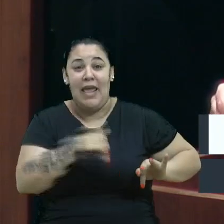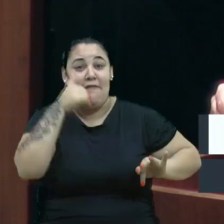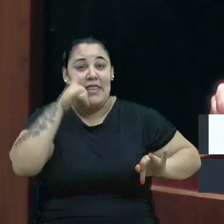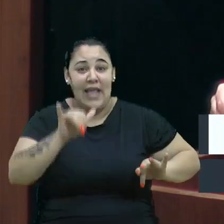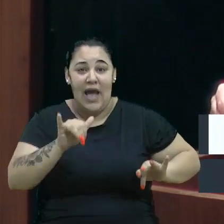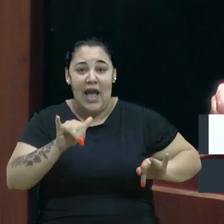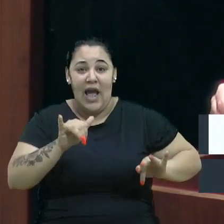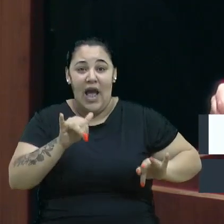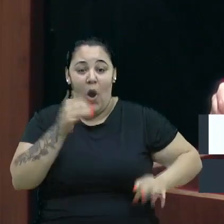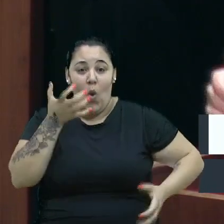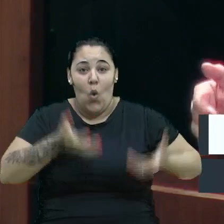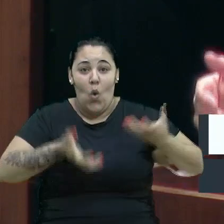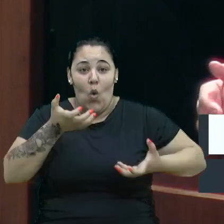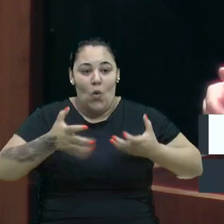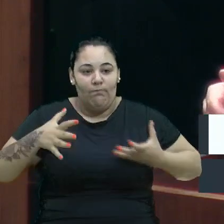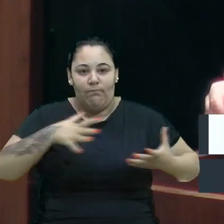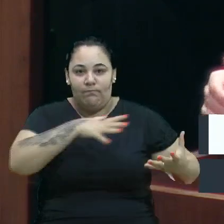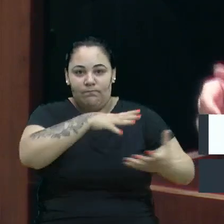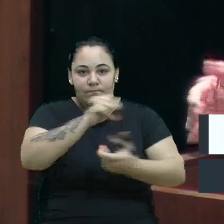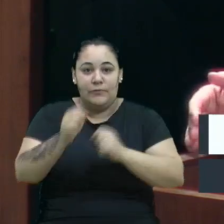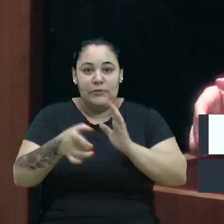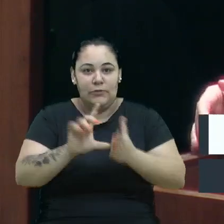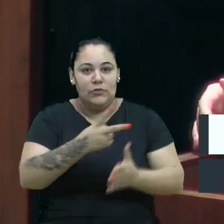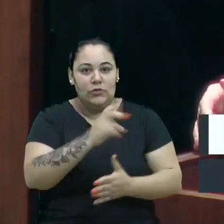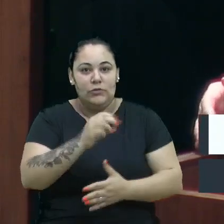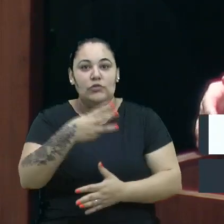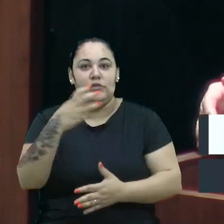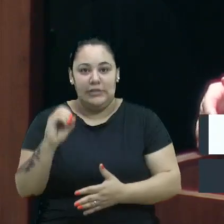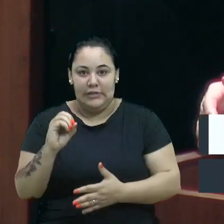que está aumentando, colocar,